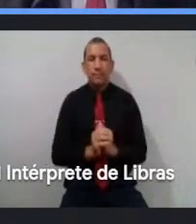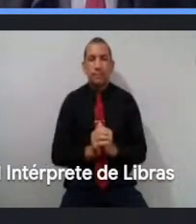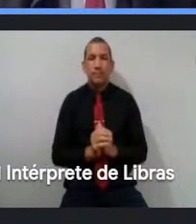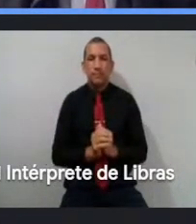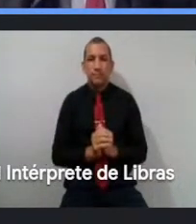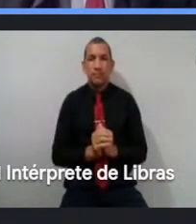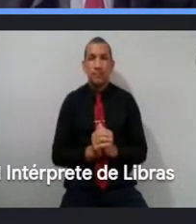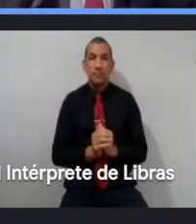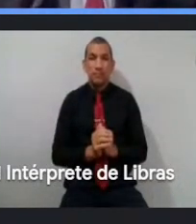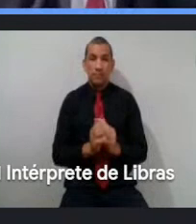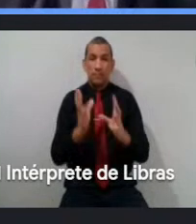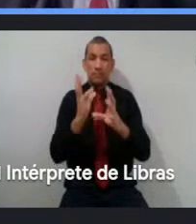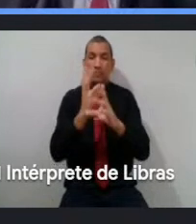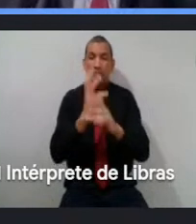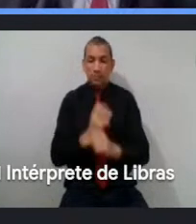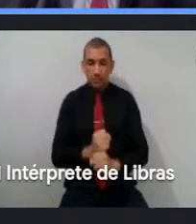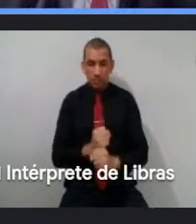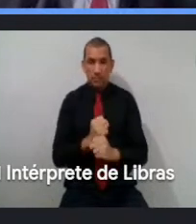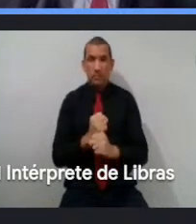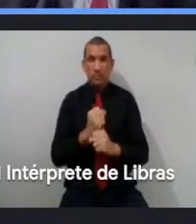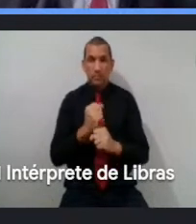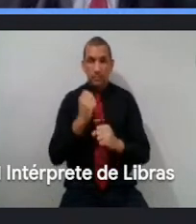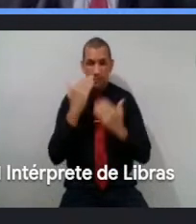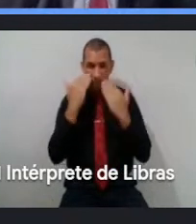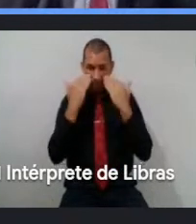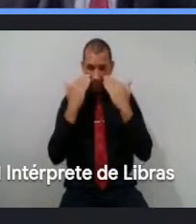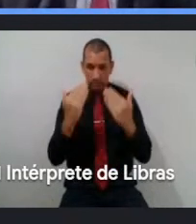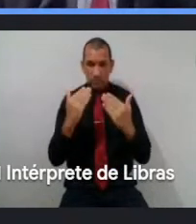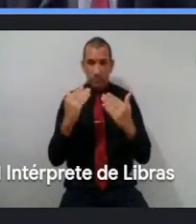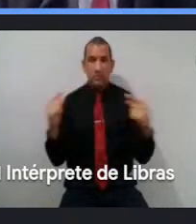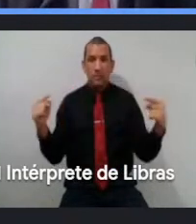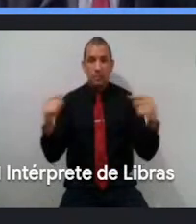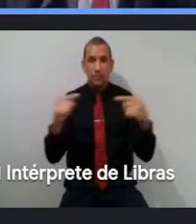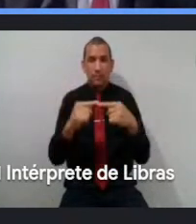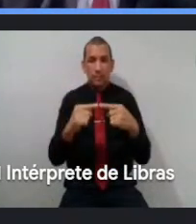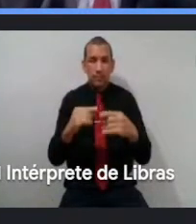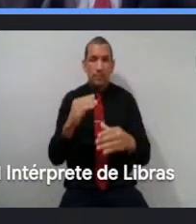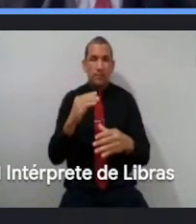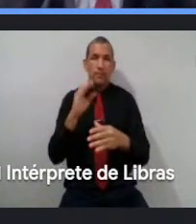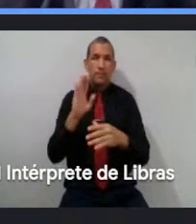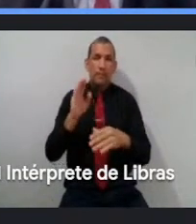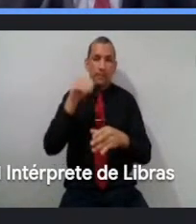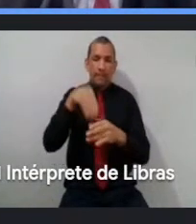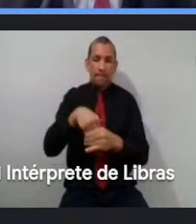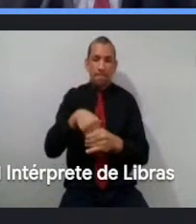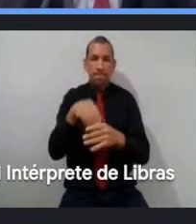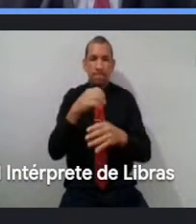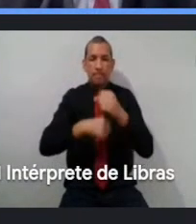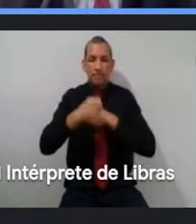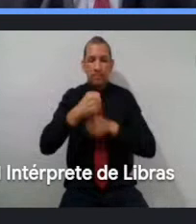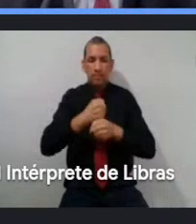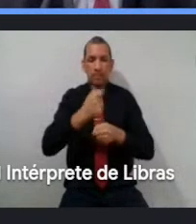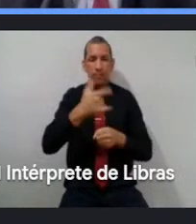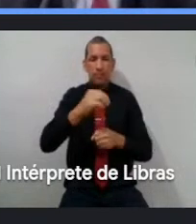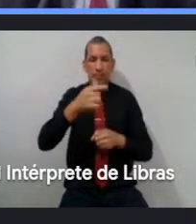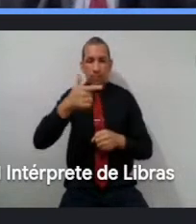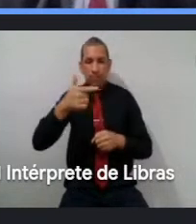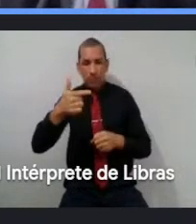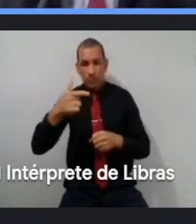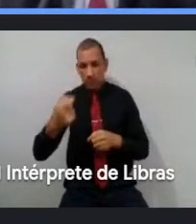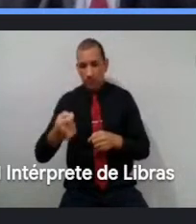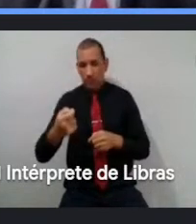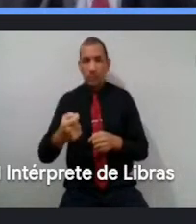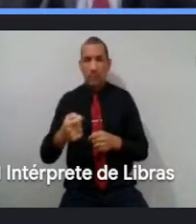O que é prestação de contas referente às eleições 2020 é o particípio é o